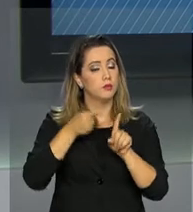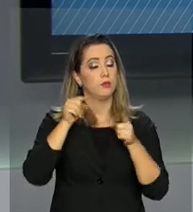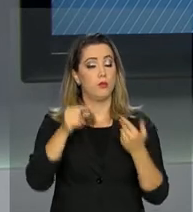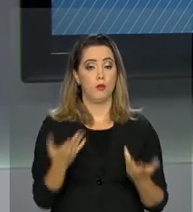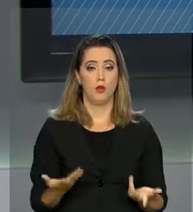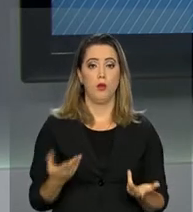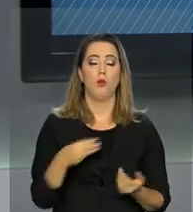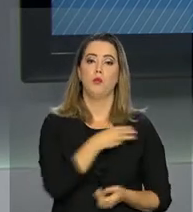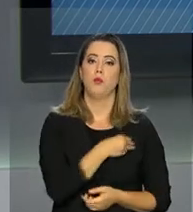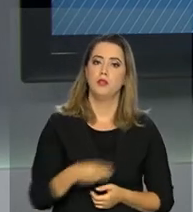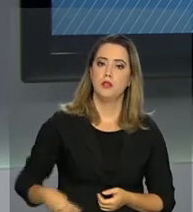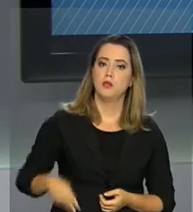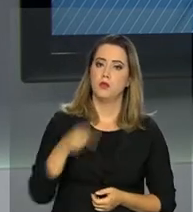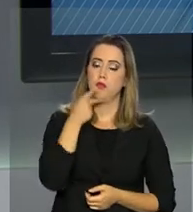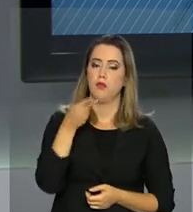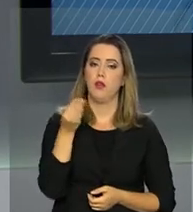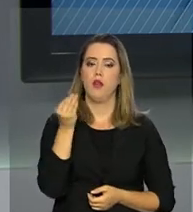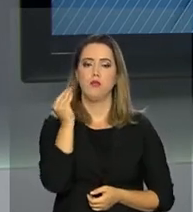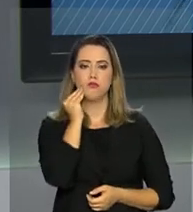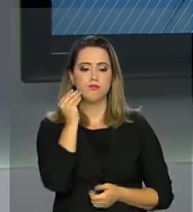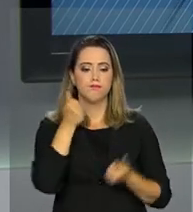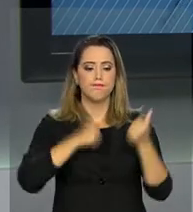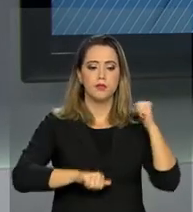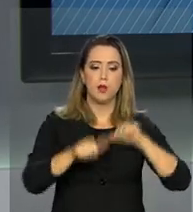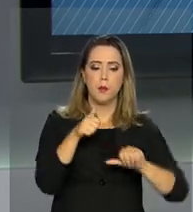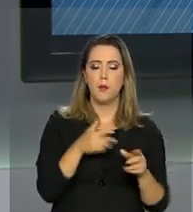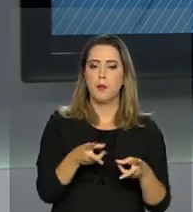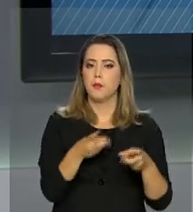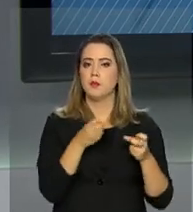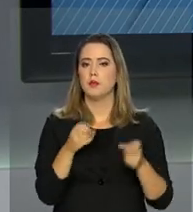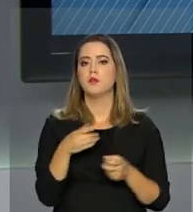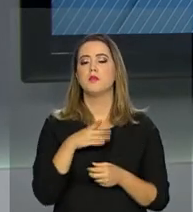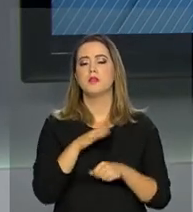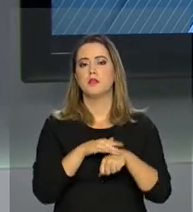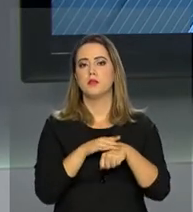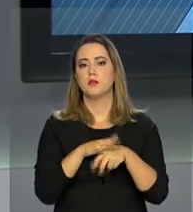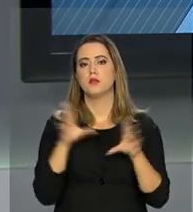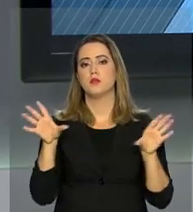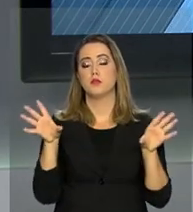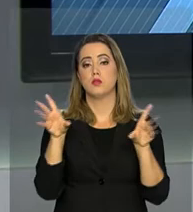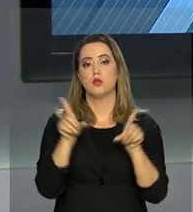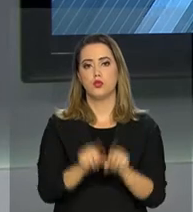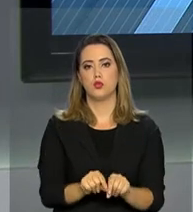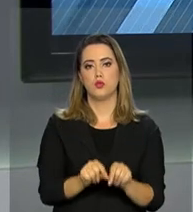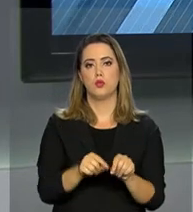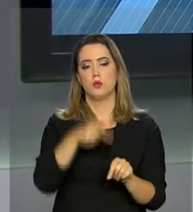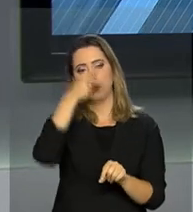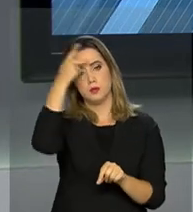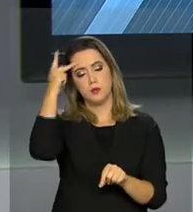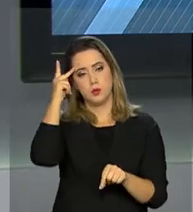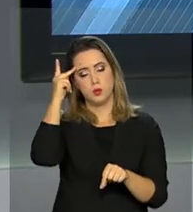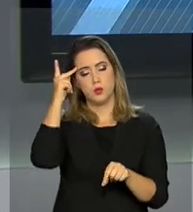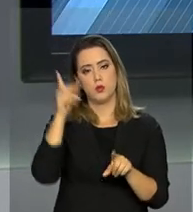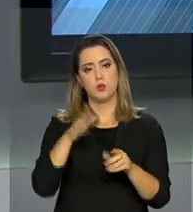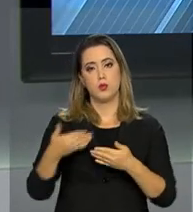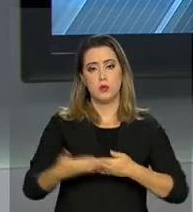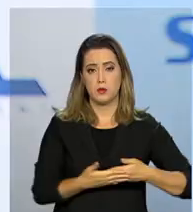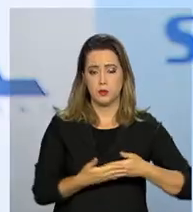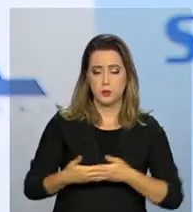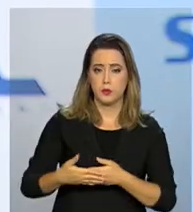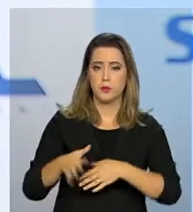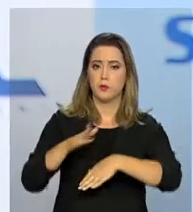aumento do número de testes para identificar a doença vai ajudar a reduzir a quantidade de casos de bebês com sífilis